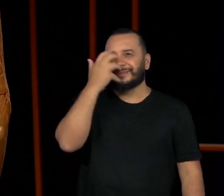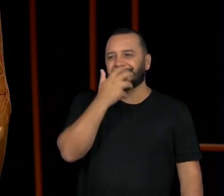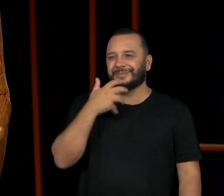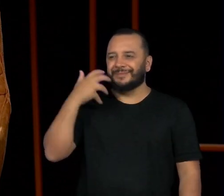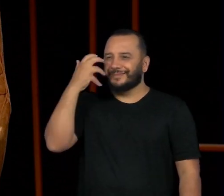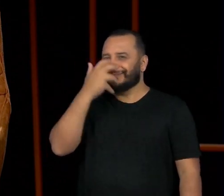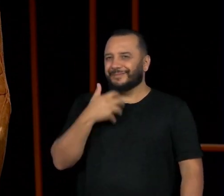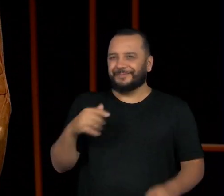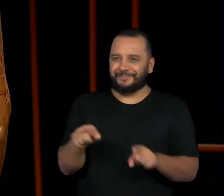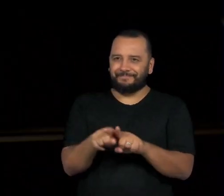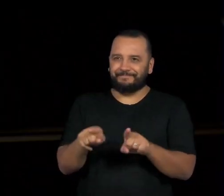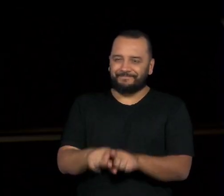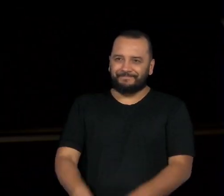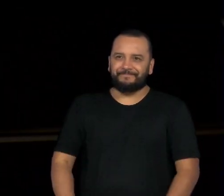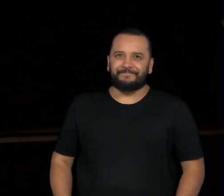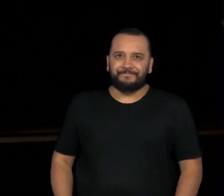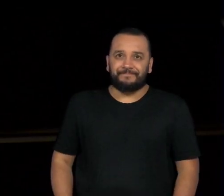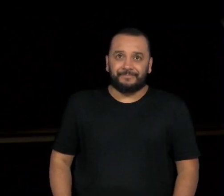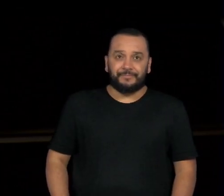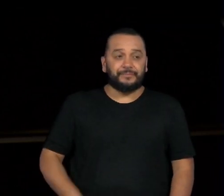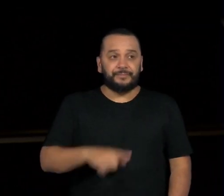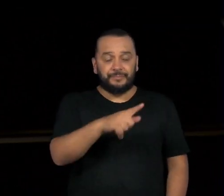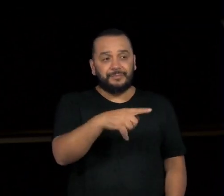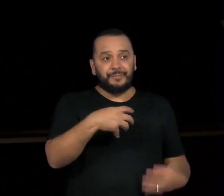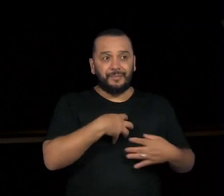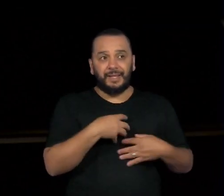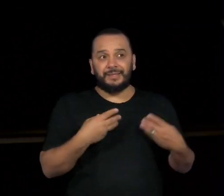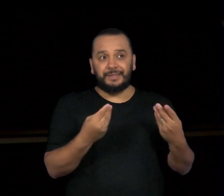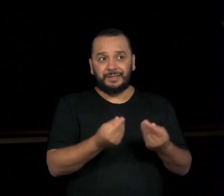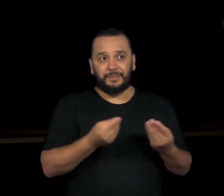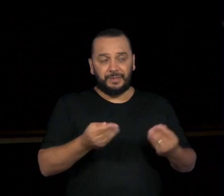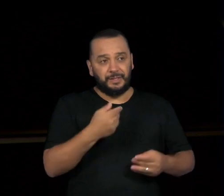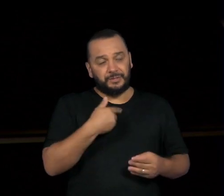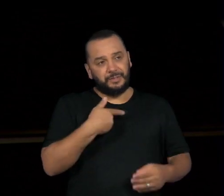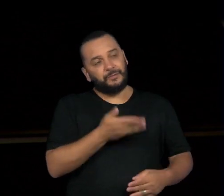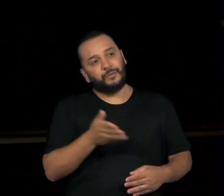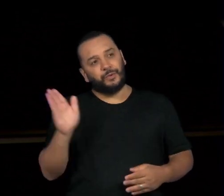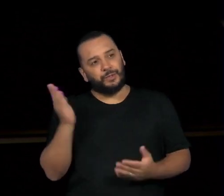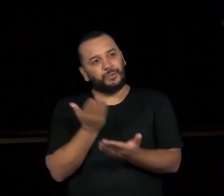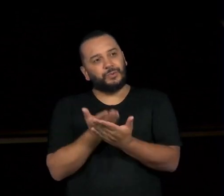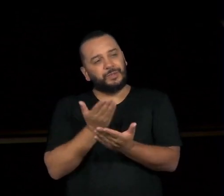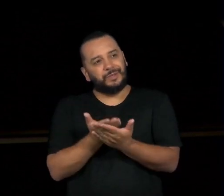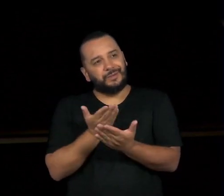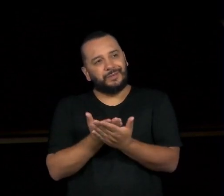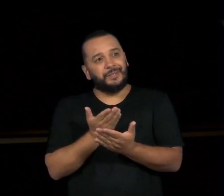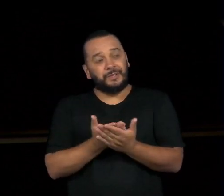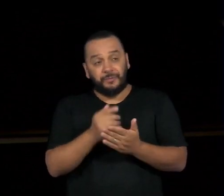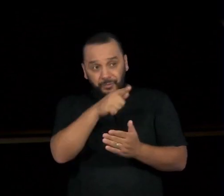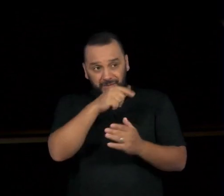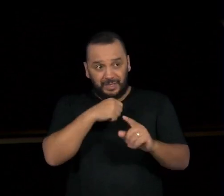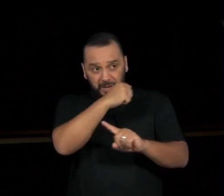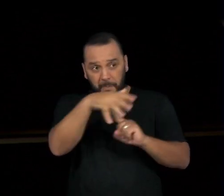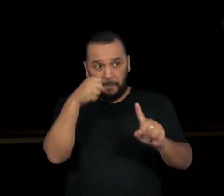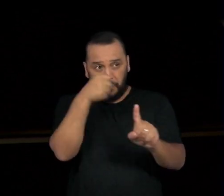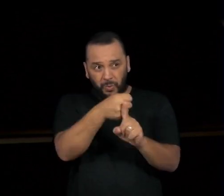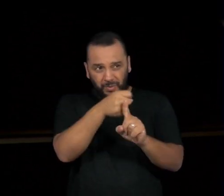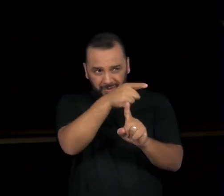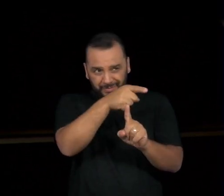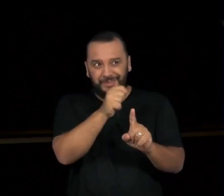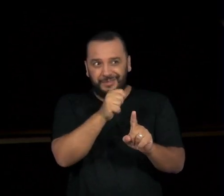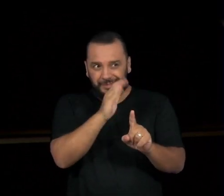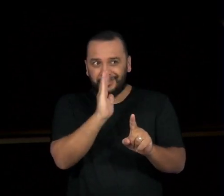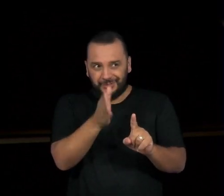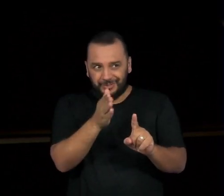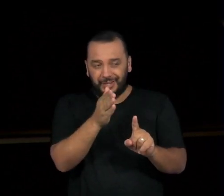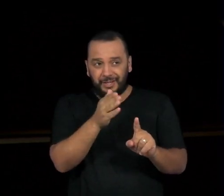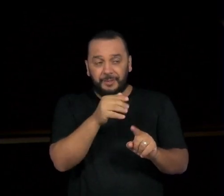Que lindo isso. Agora, nessa questão da sensibilidade, por exemplo, você foi estudar numa escola onde você sofreu muito bullying, mas, ao mesmo tempo,